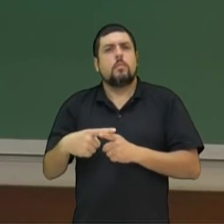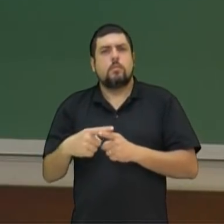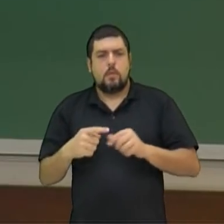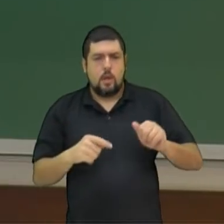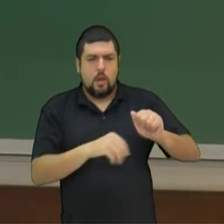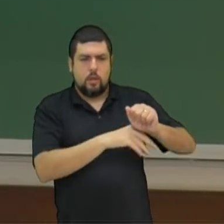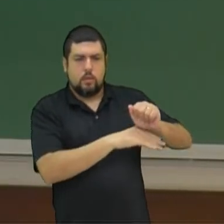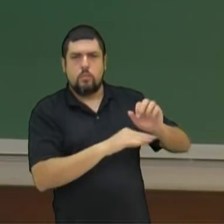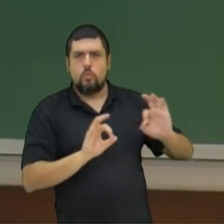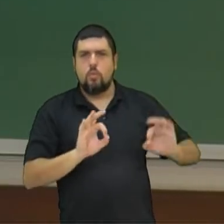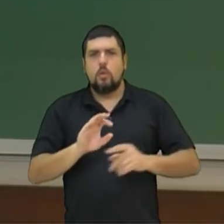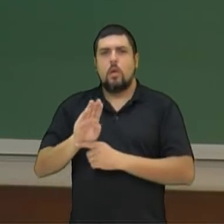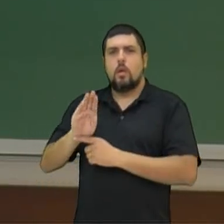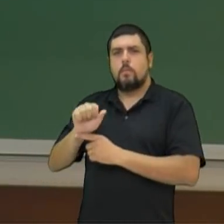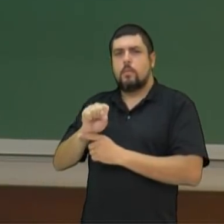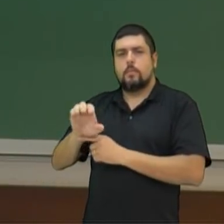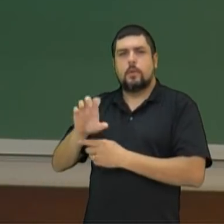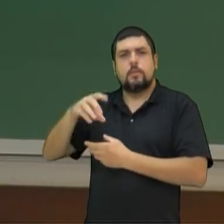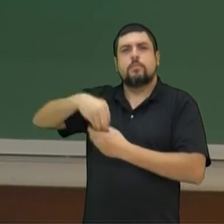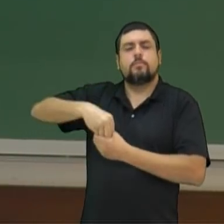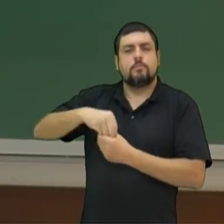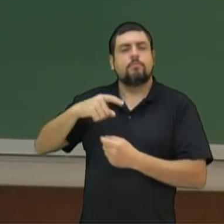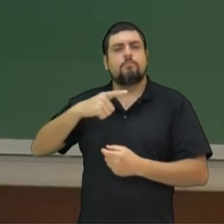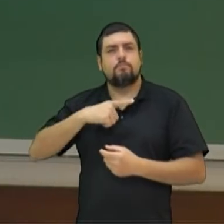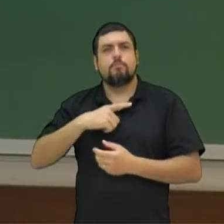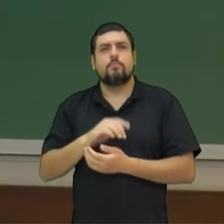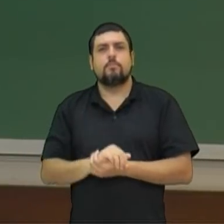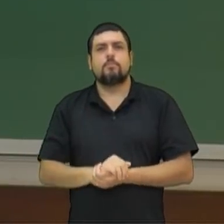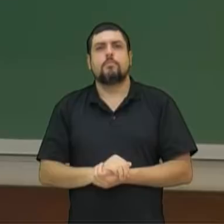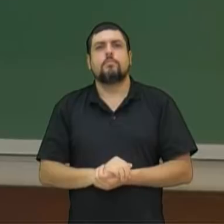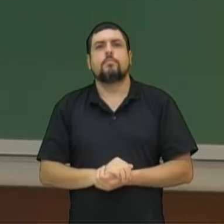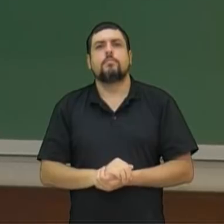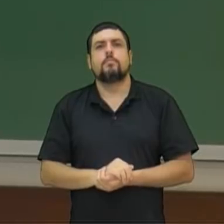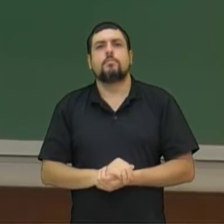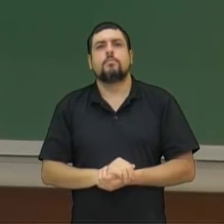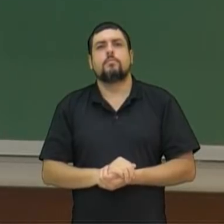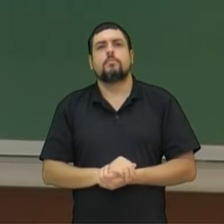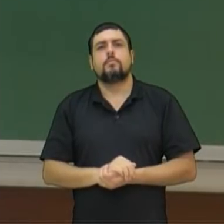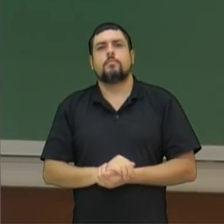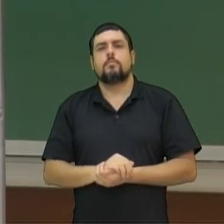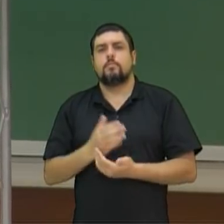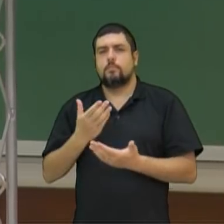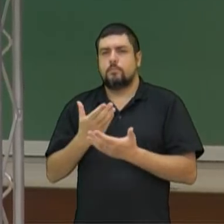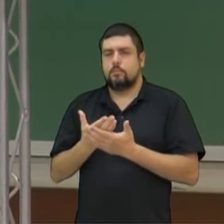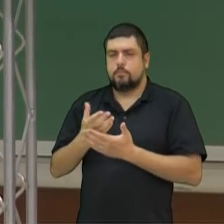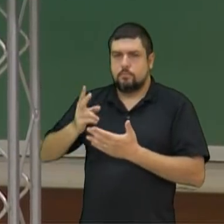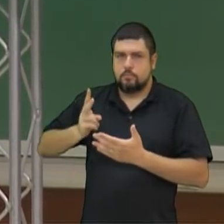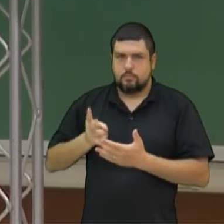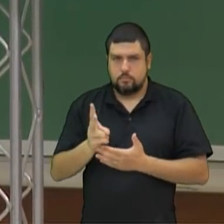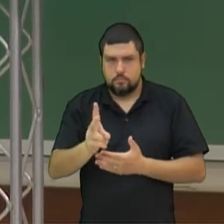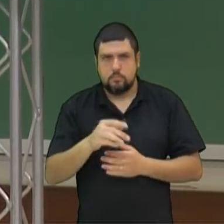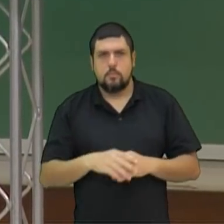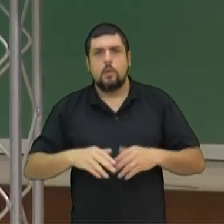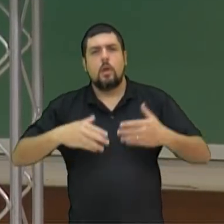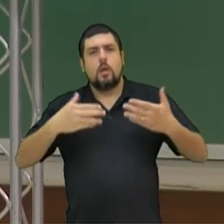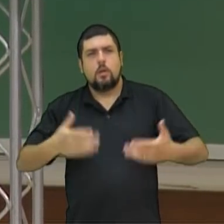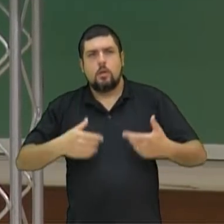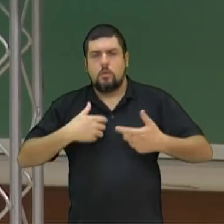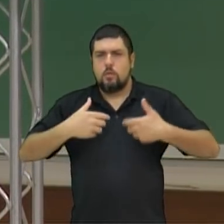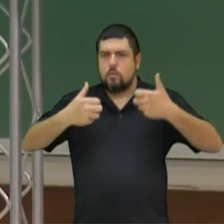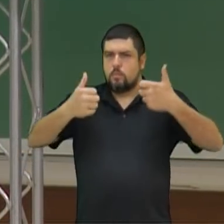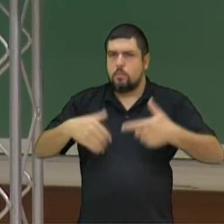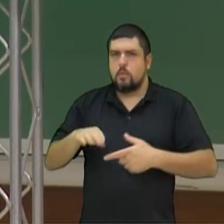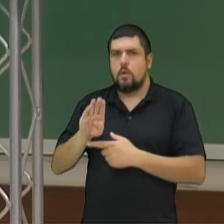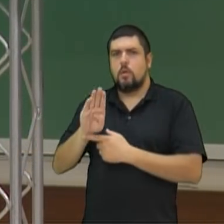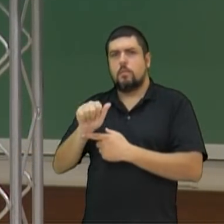meio, tem uma base. Simples assim. Seguindo a aula de hoje. Então, explicando